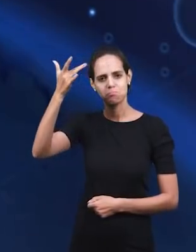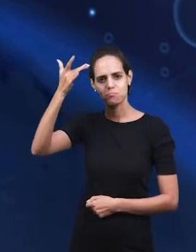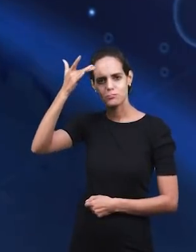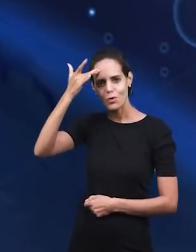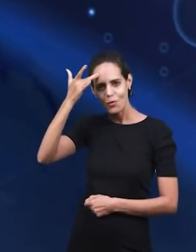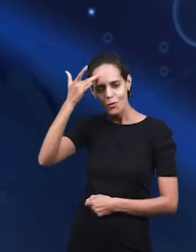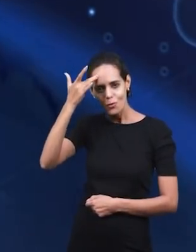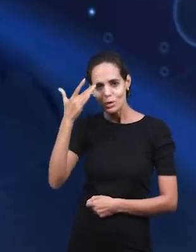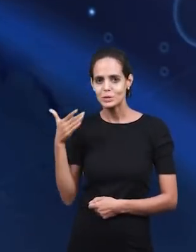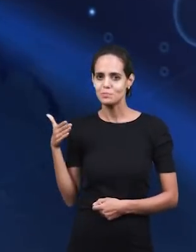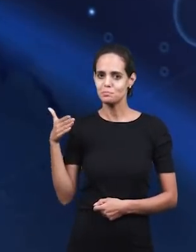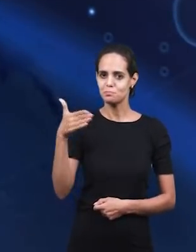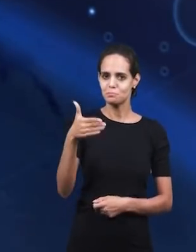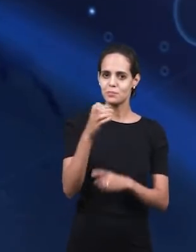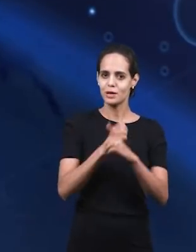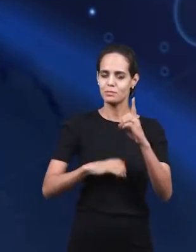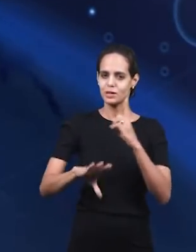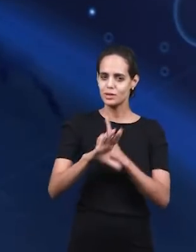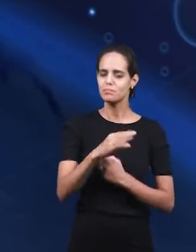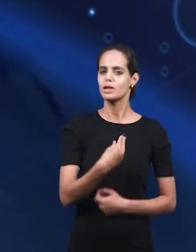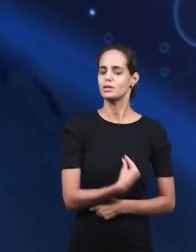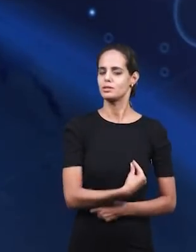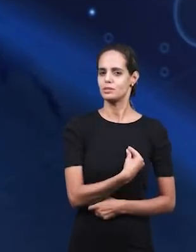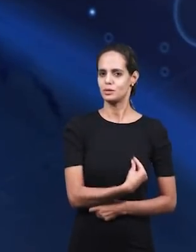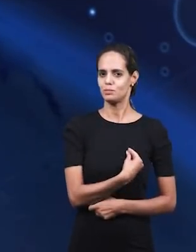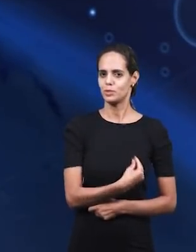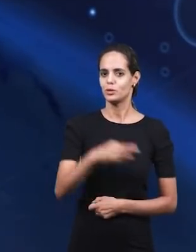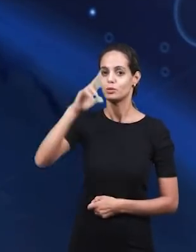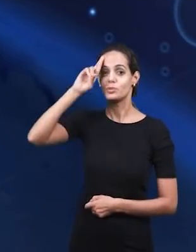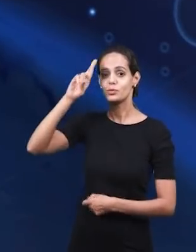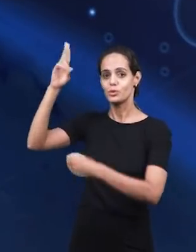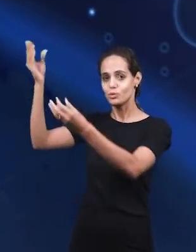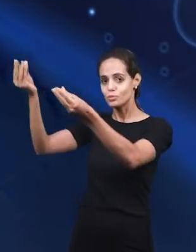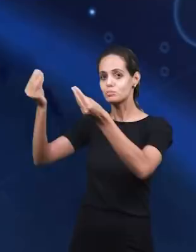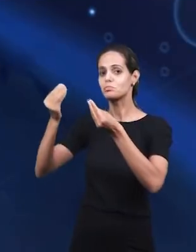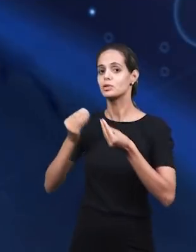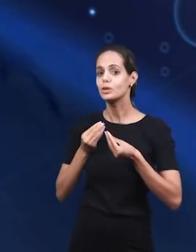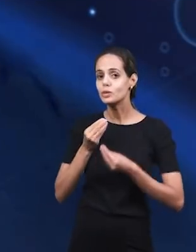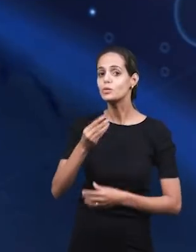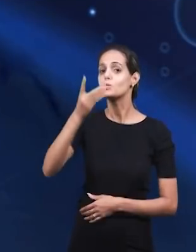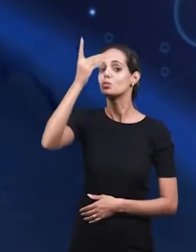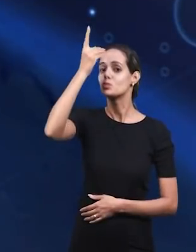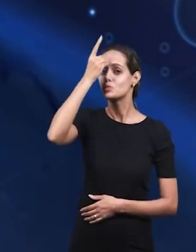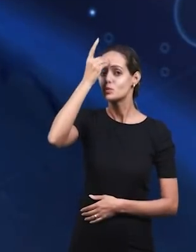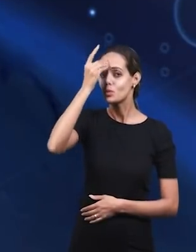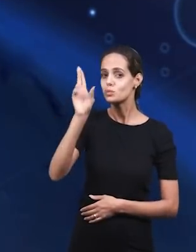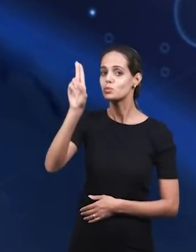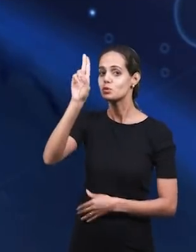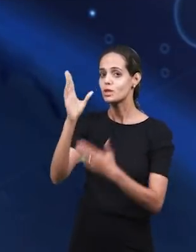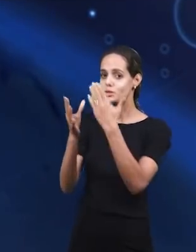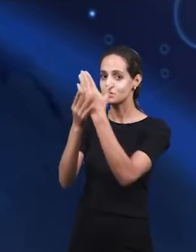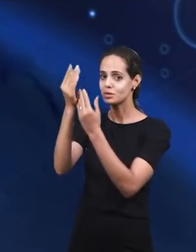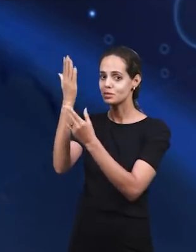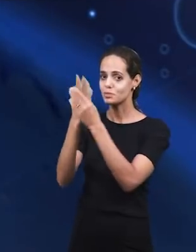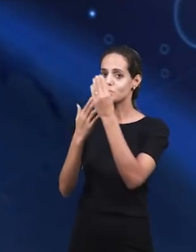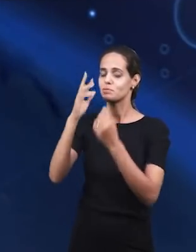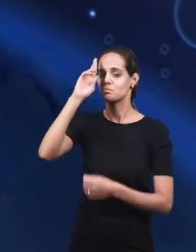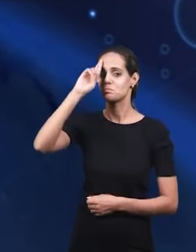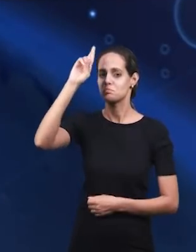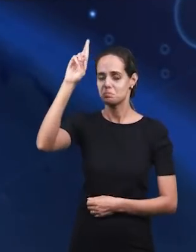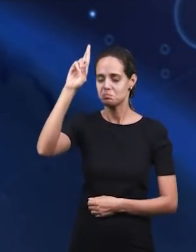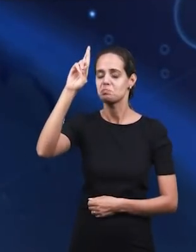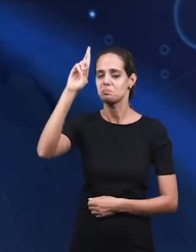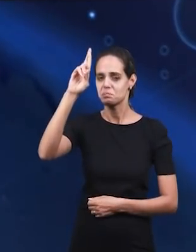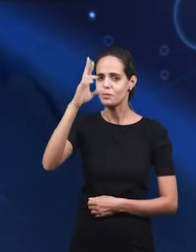está recompensando esses irmãos, concedendo a eles o uso nos dons espirituais. Muito bem colocado.